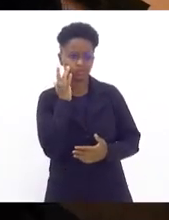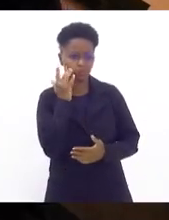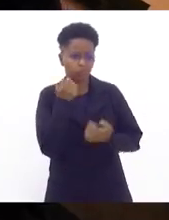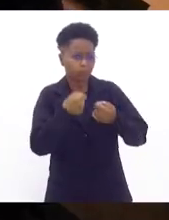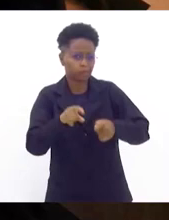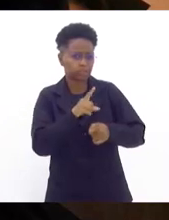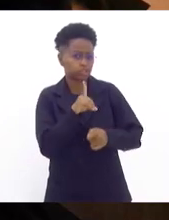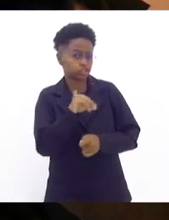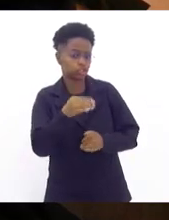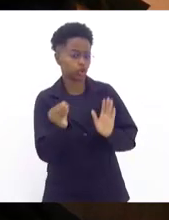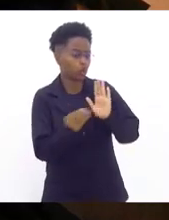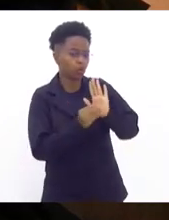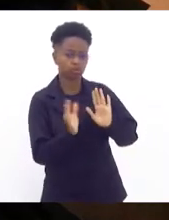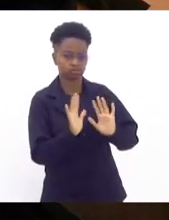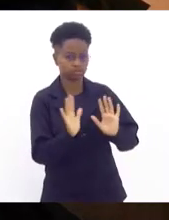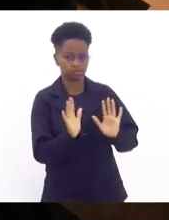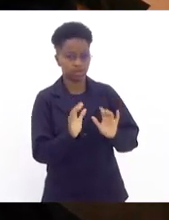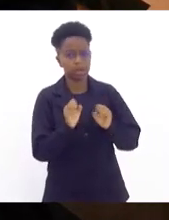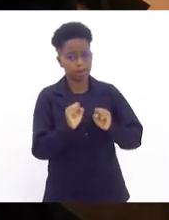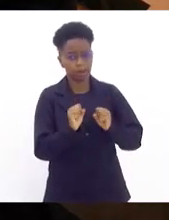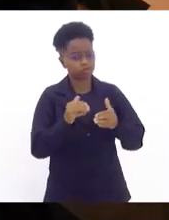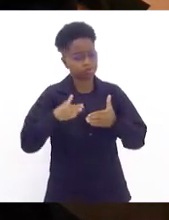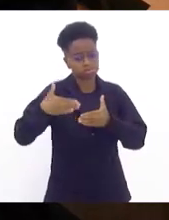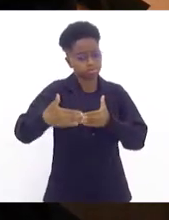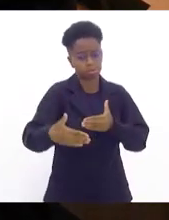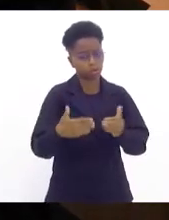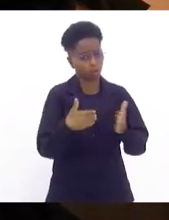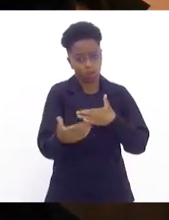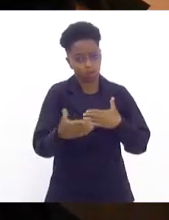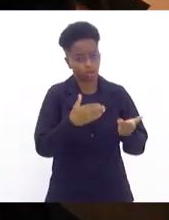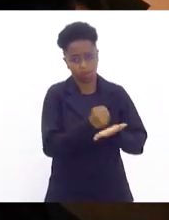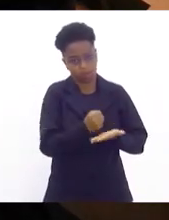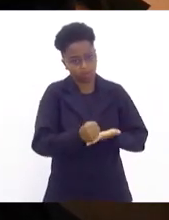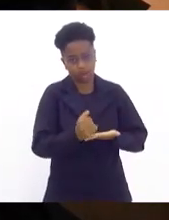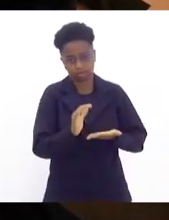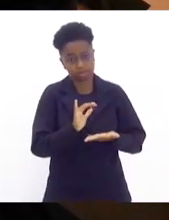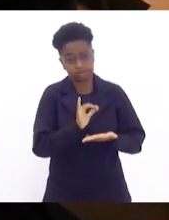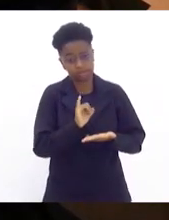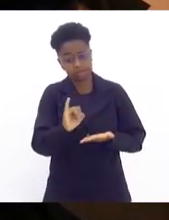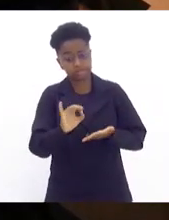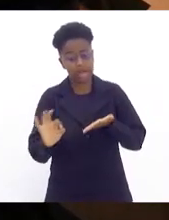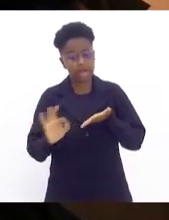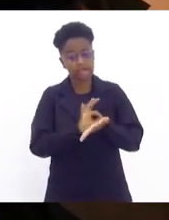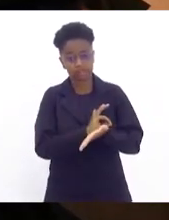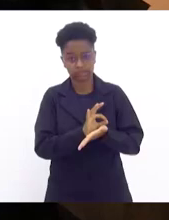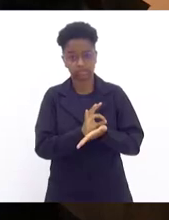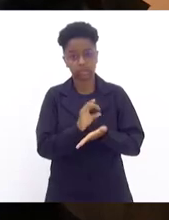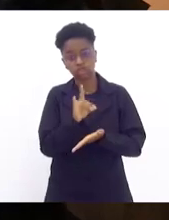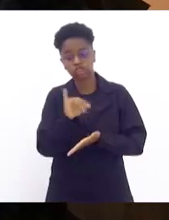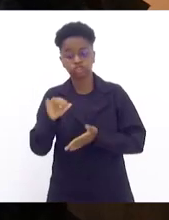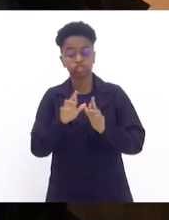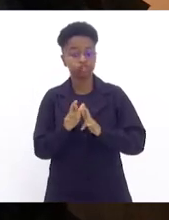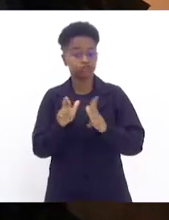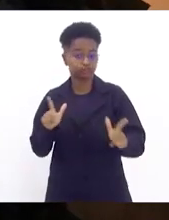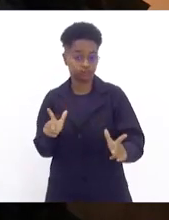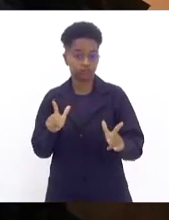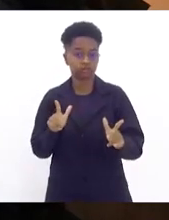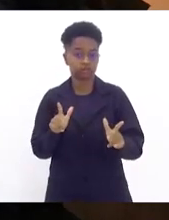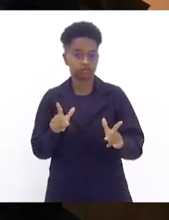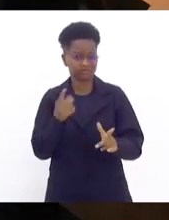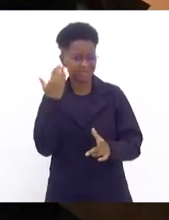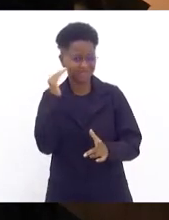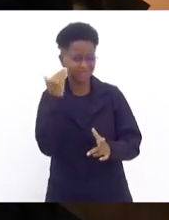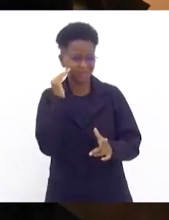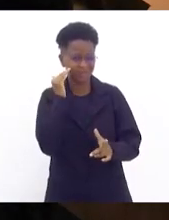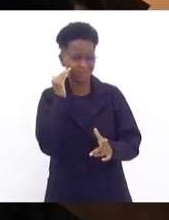data. Tem que prorrogar todos os contratos que foram assinados em dias diferentes. Você está entendendo?